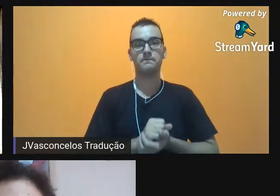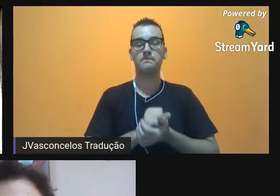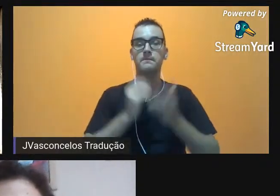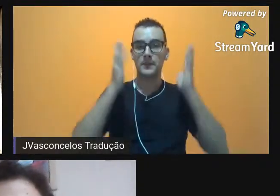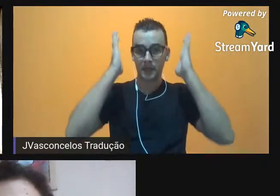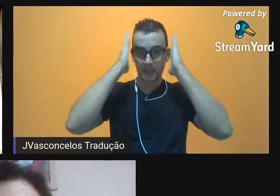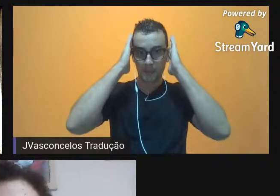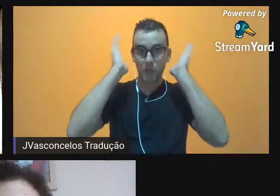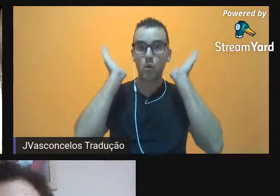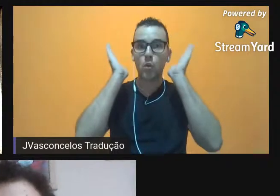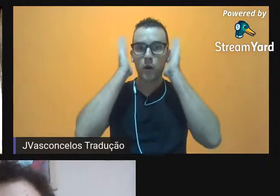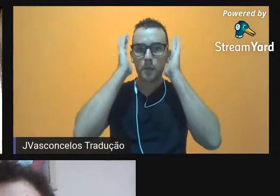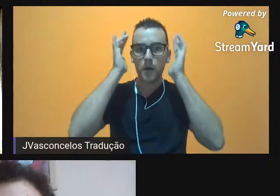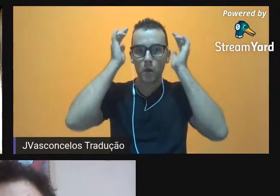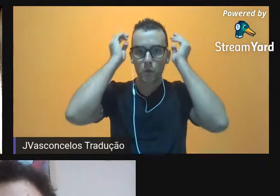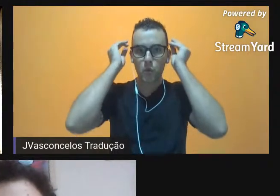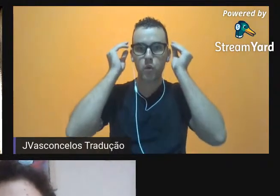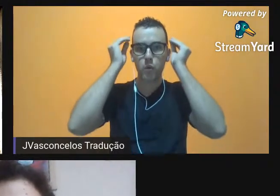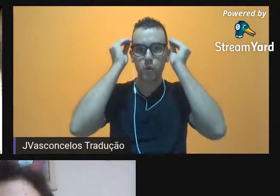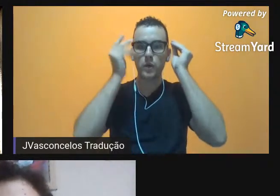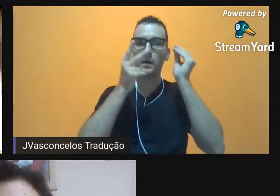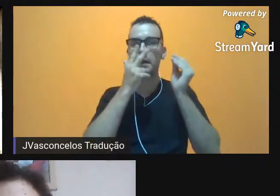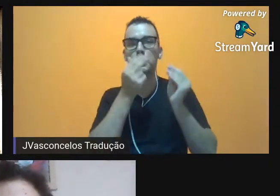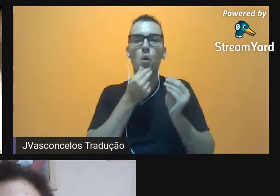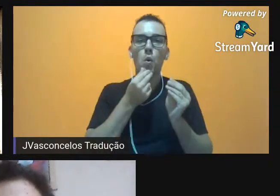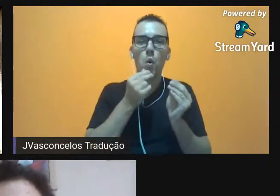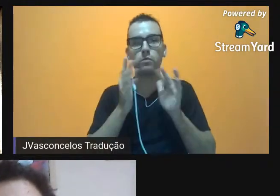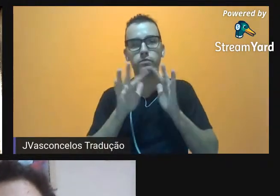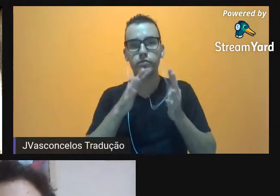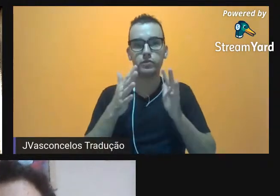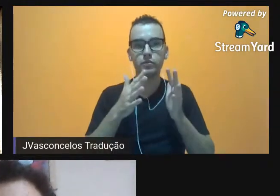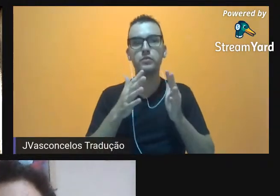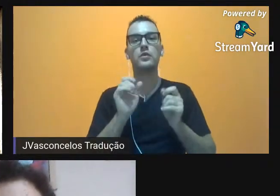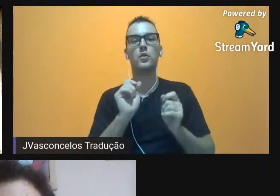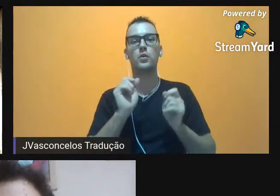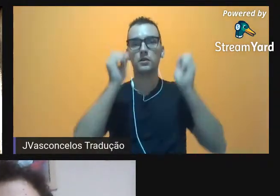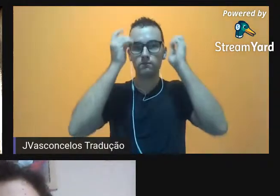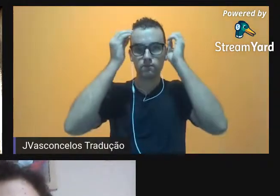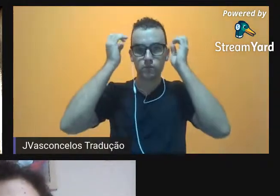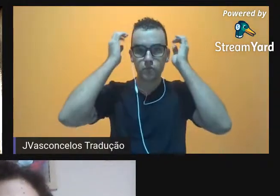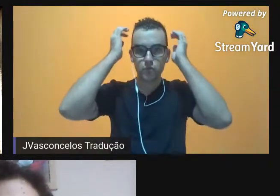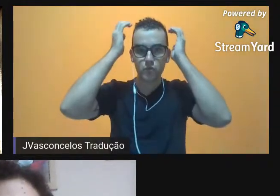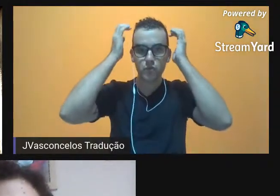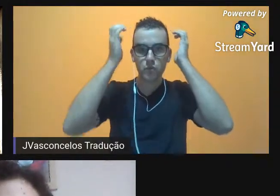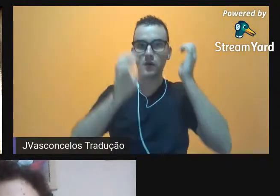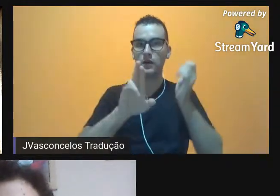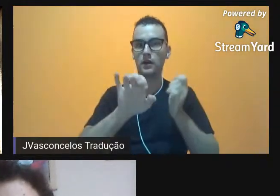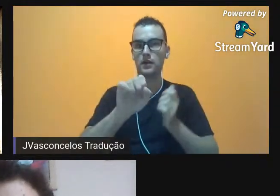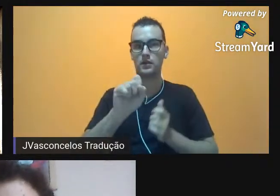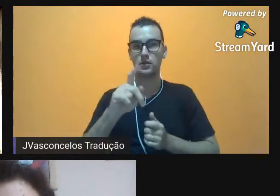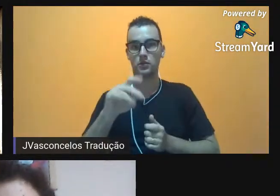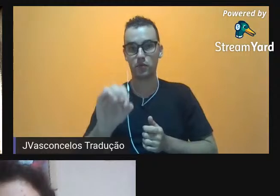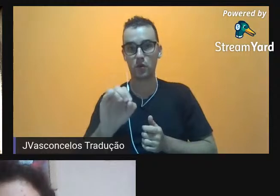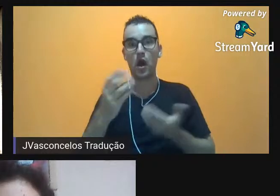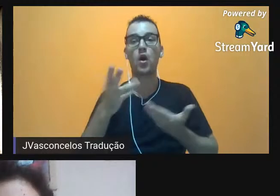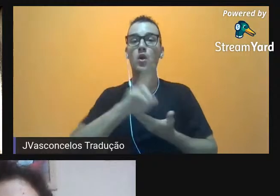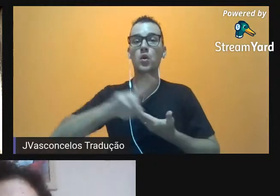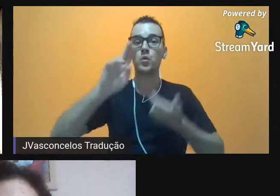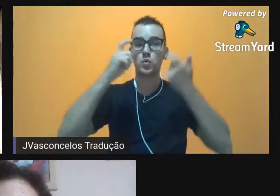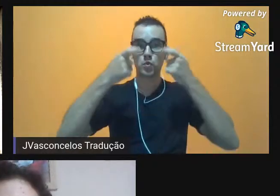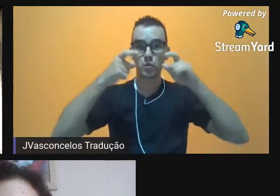curtos, corte masculino, meu cabelo é crespo. Nesse momento eu uso